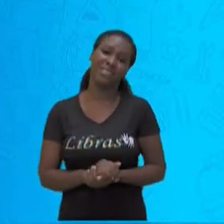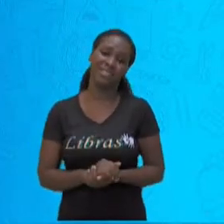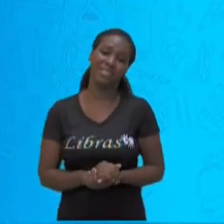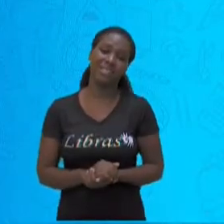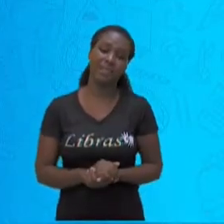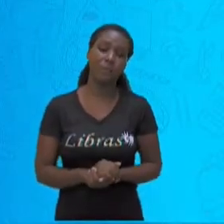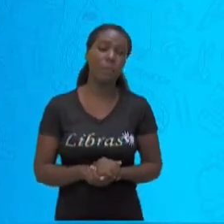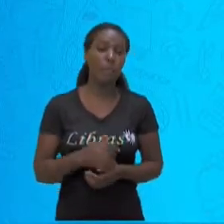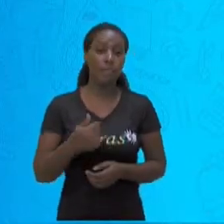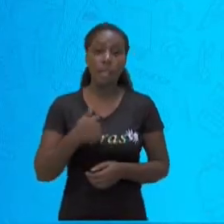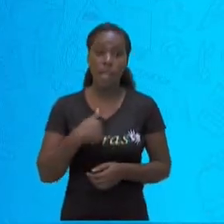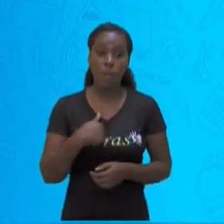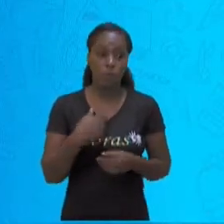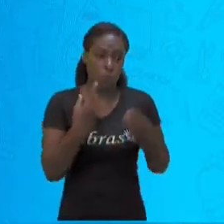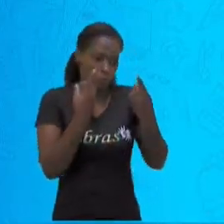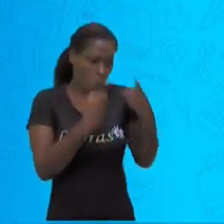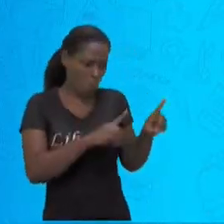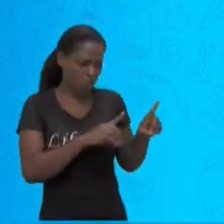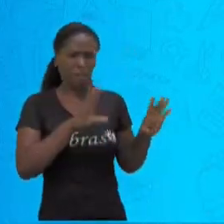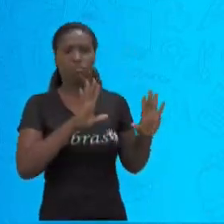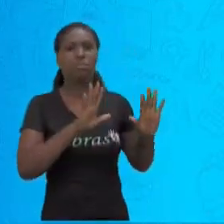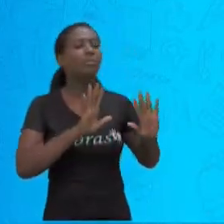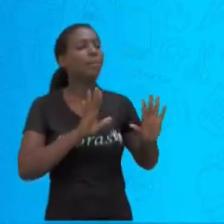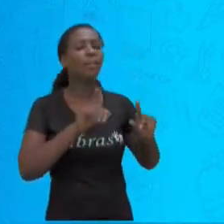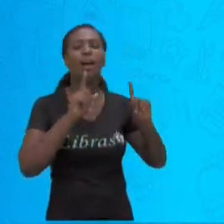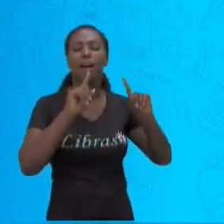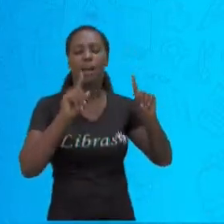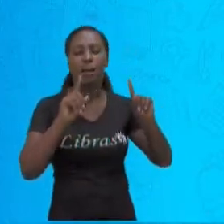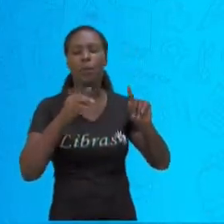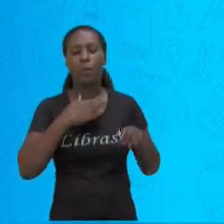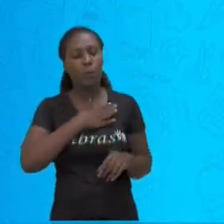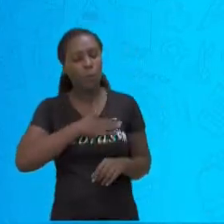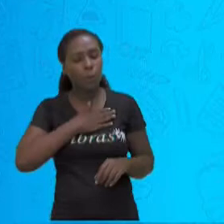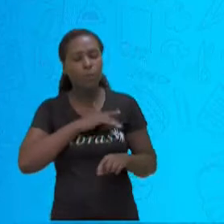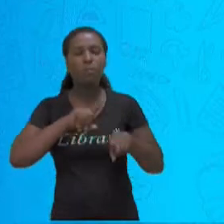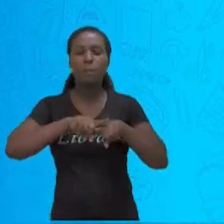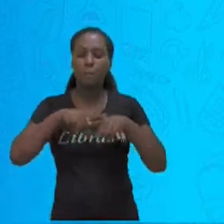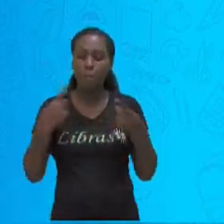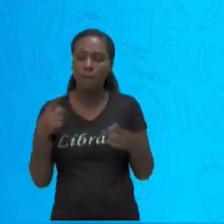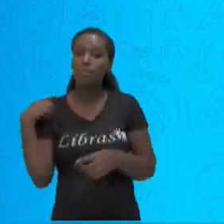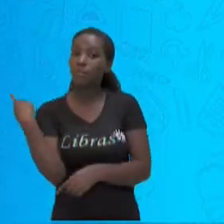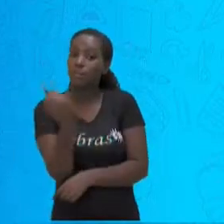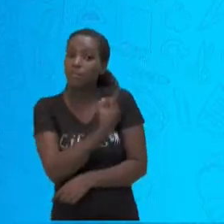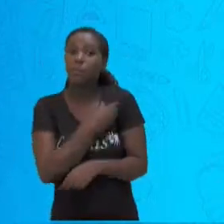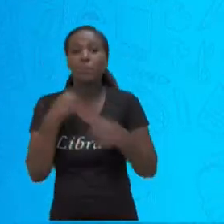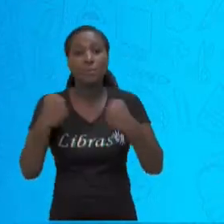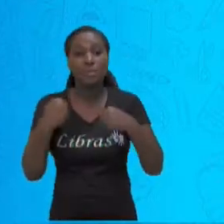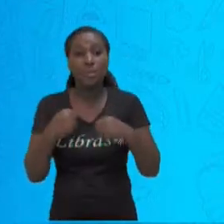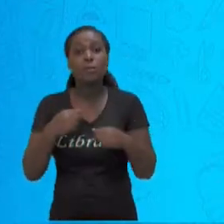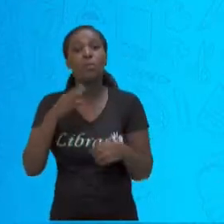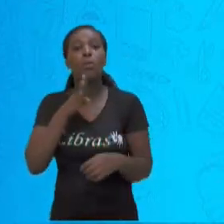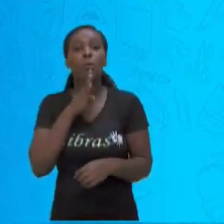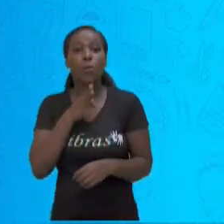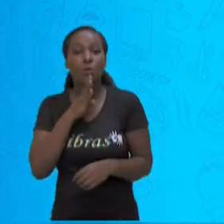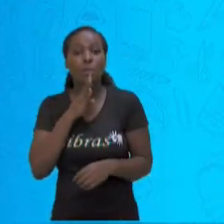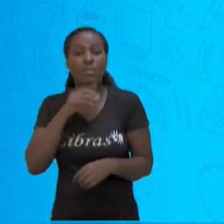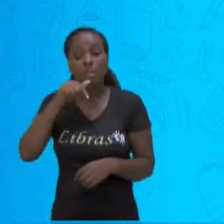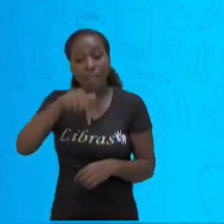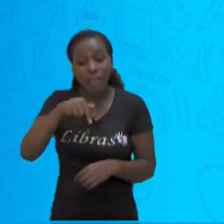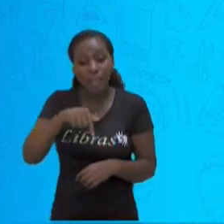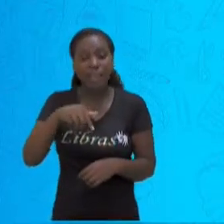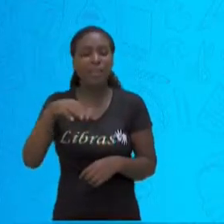mas nós devemos valorizar, buscar conhecer aquilo que são as